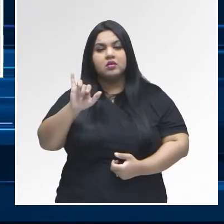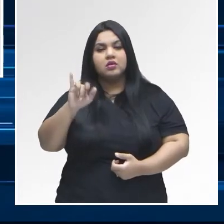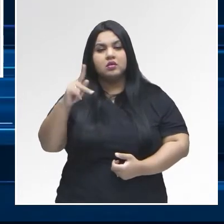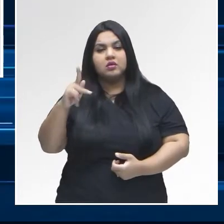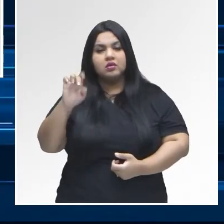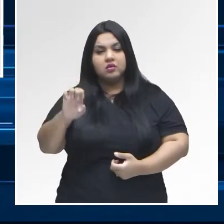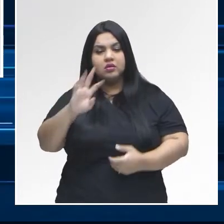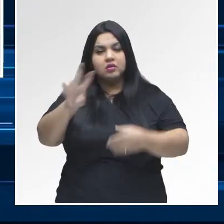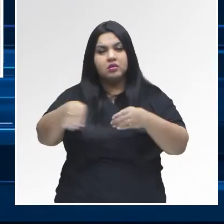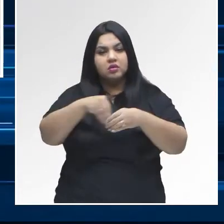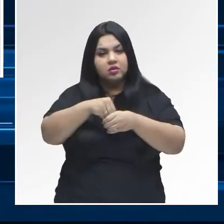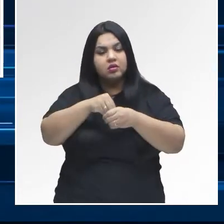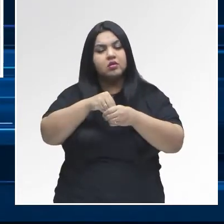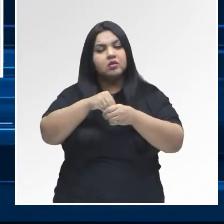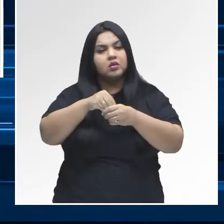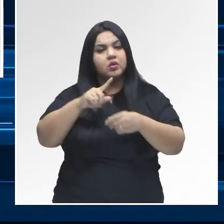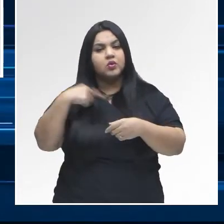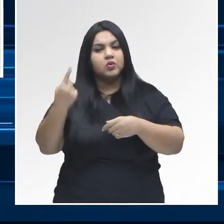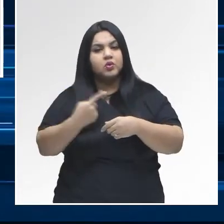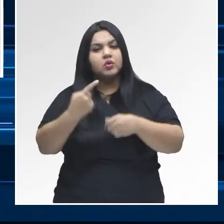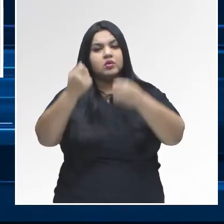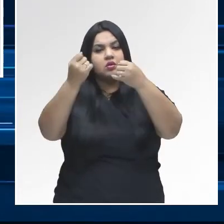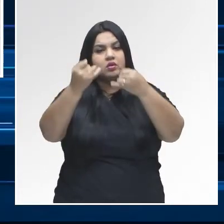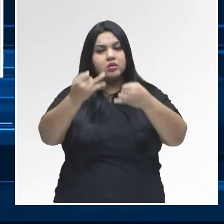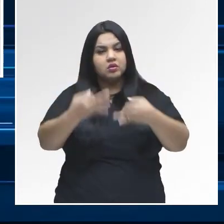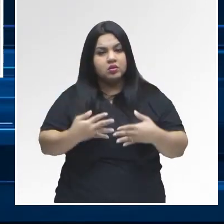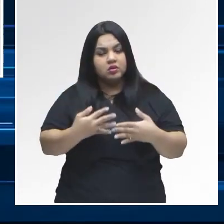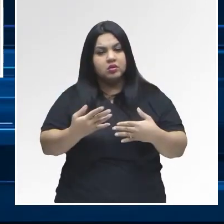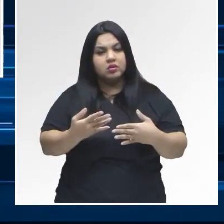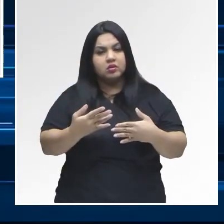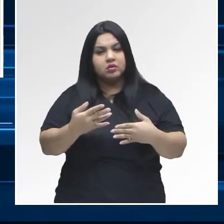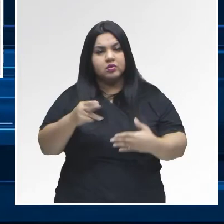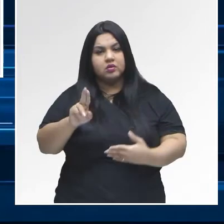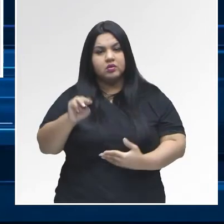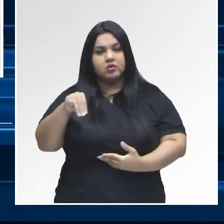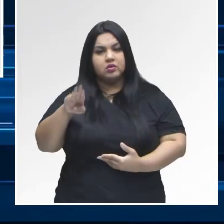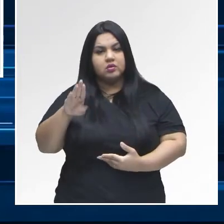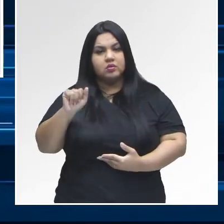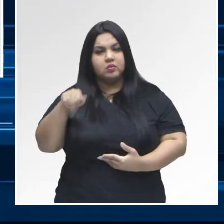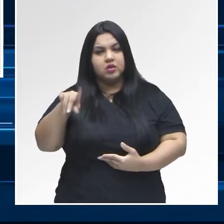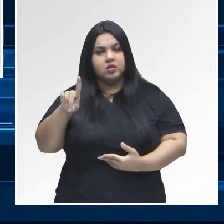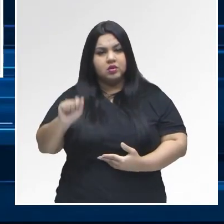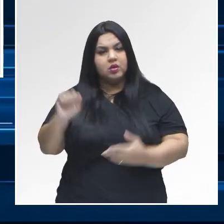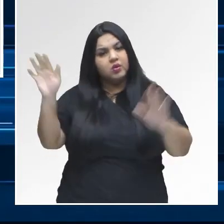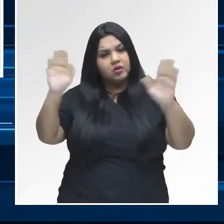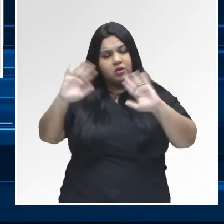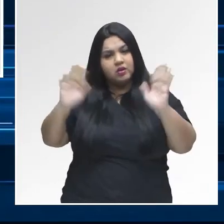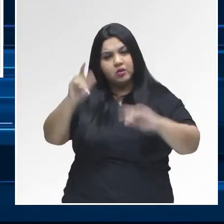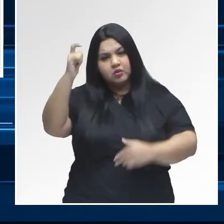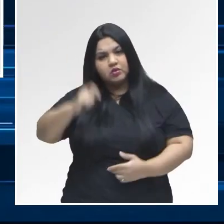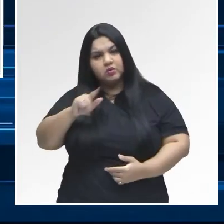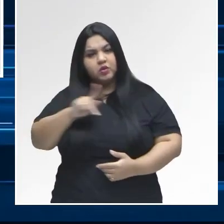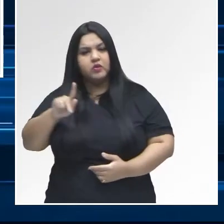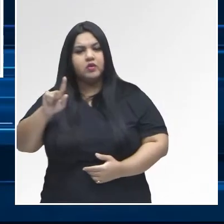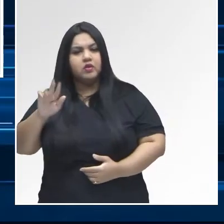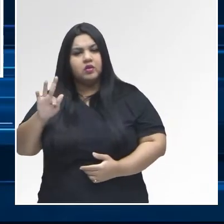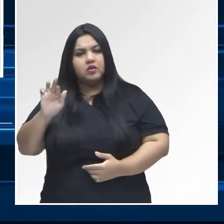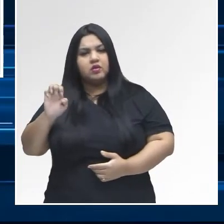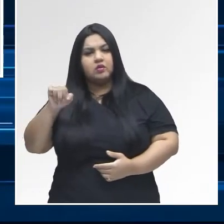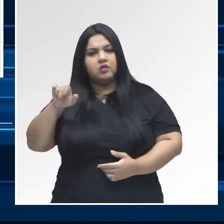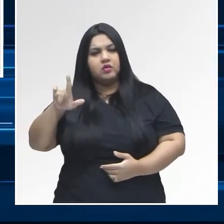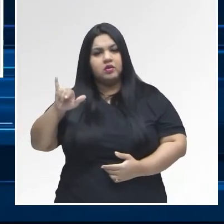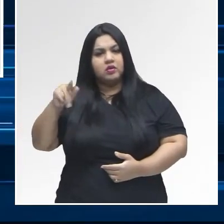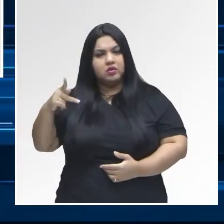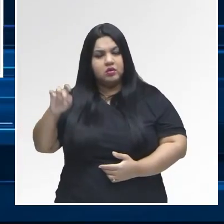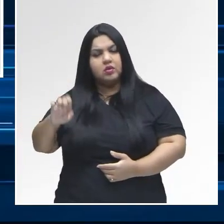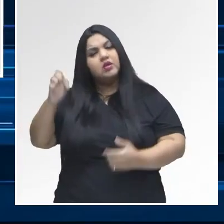essa contribuição com a gente aqui, falando sobre a Umbanda. Vamos lá? Olá, sou o professor Felipe Cantalice de História